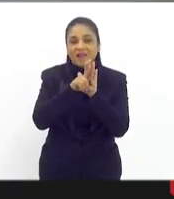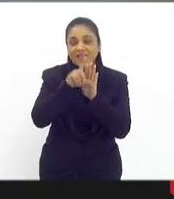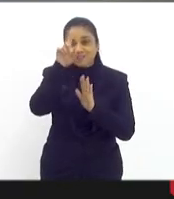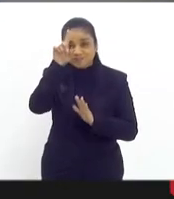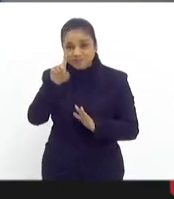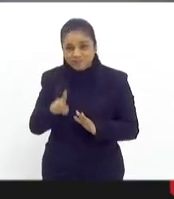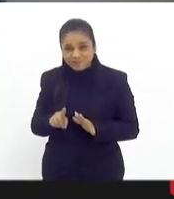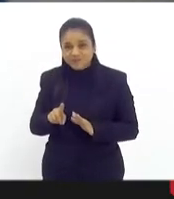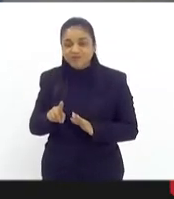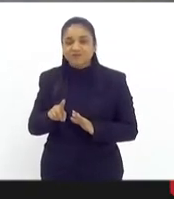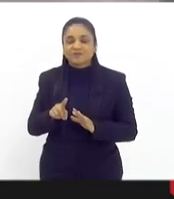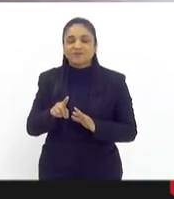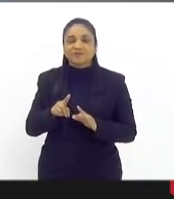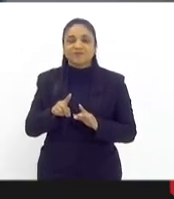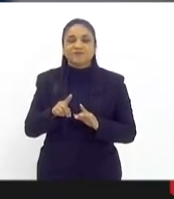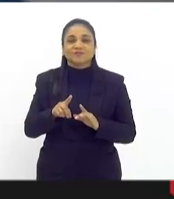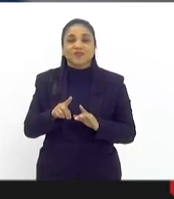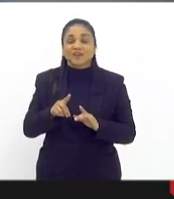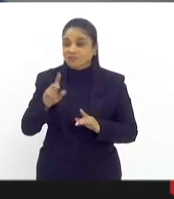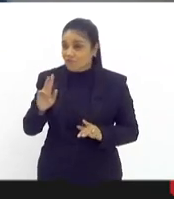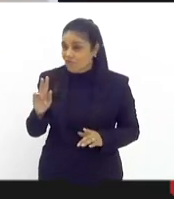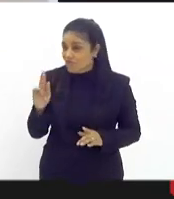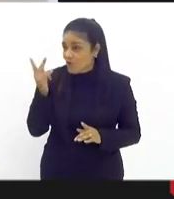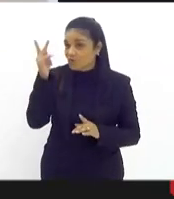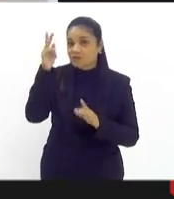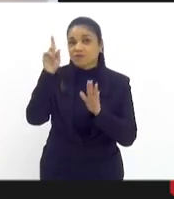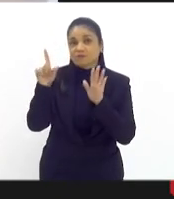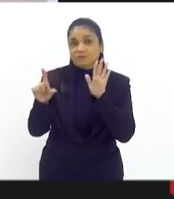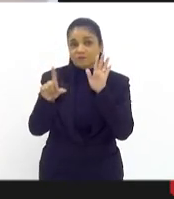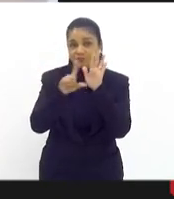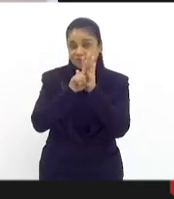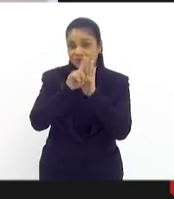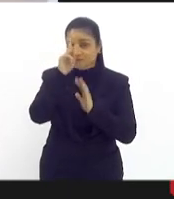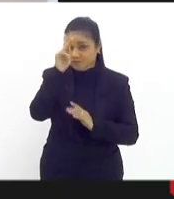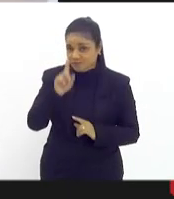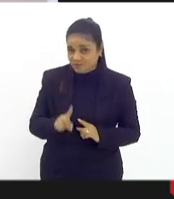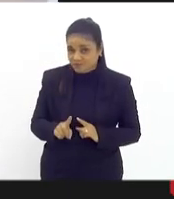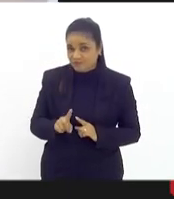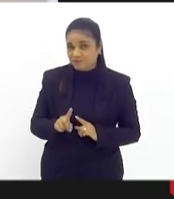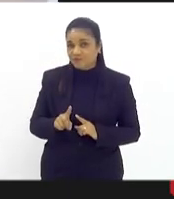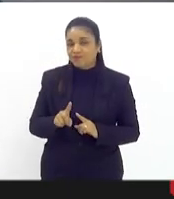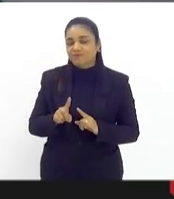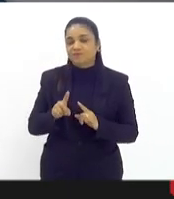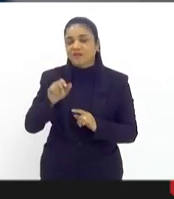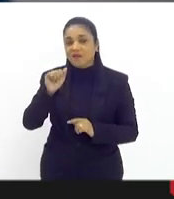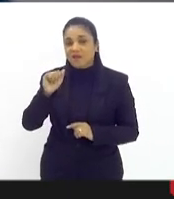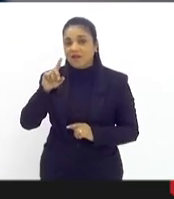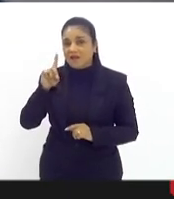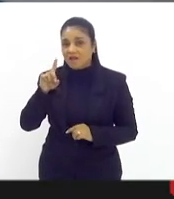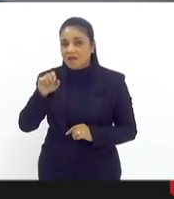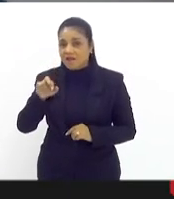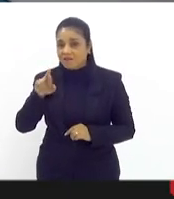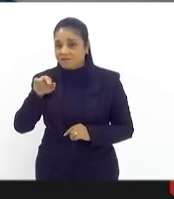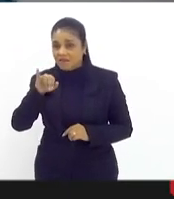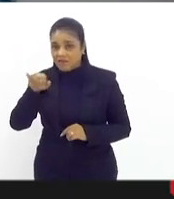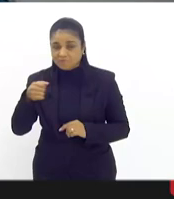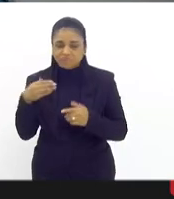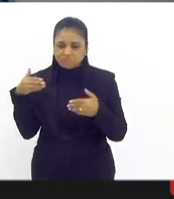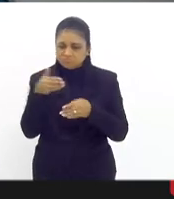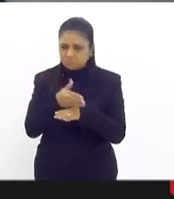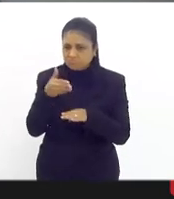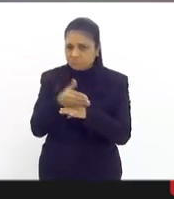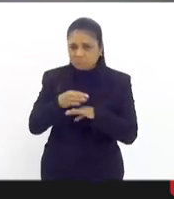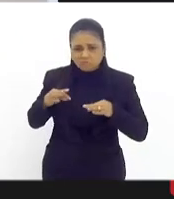das escolas, a lei de valorização dos diretores. A DERJ tem participado de tudo